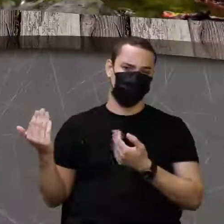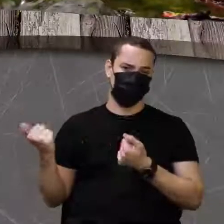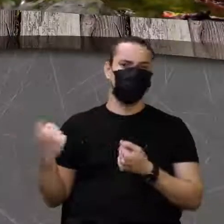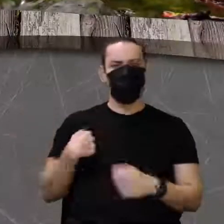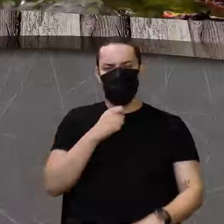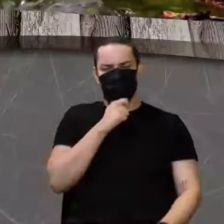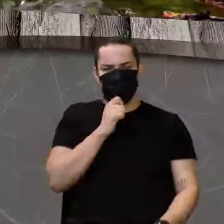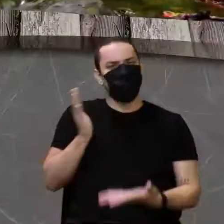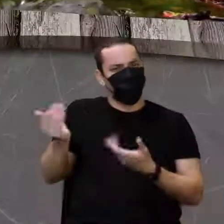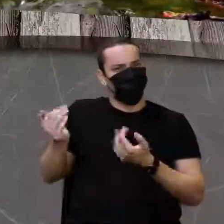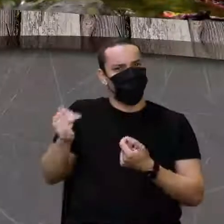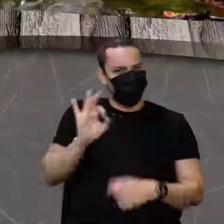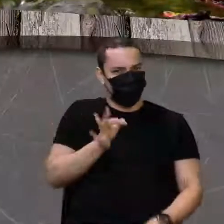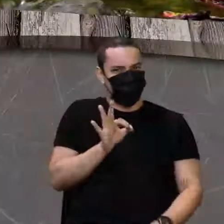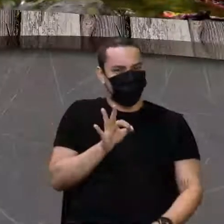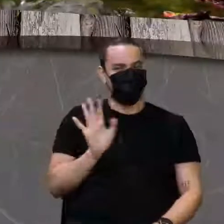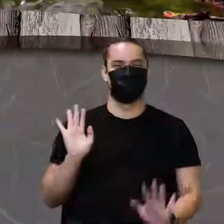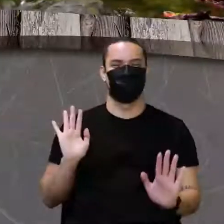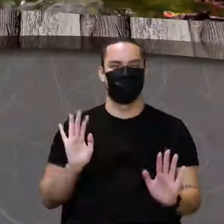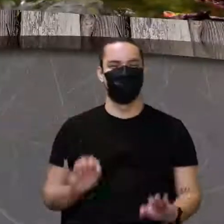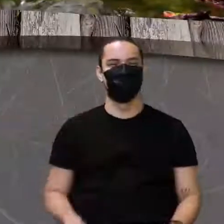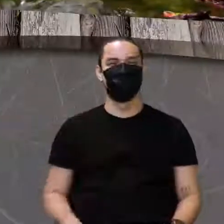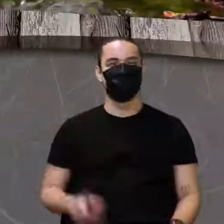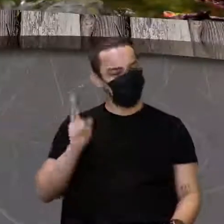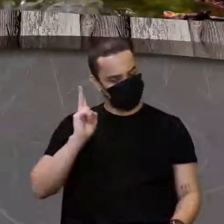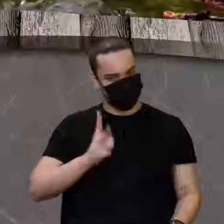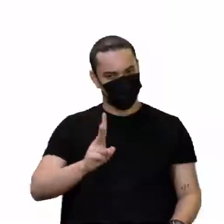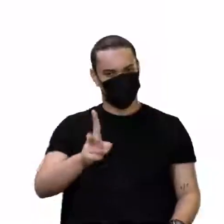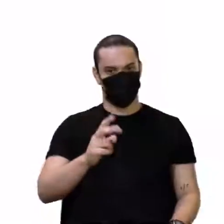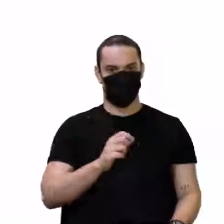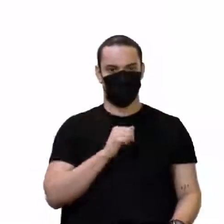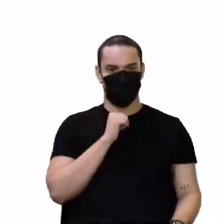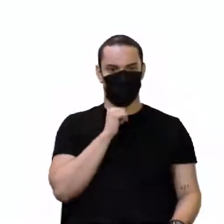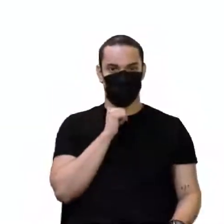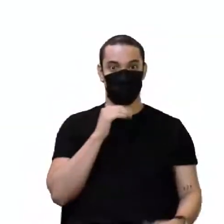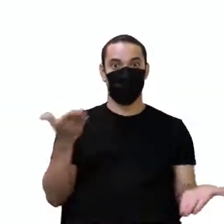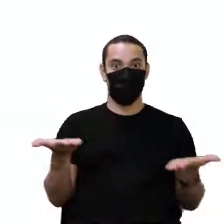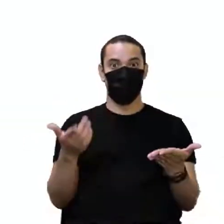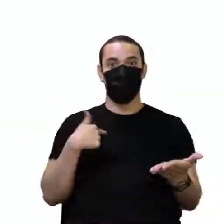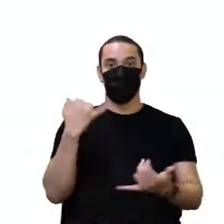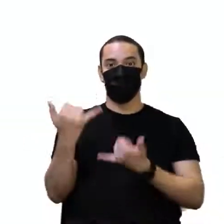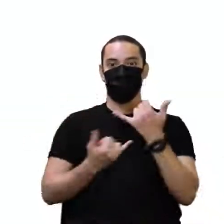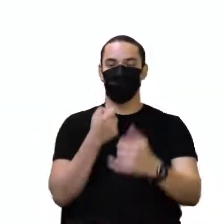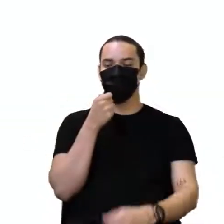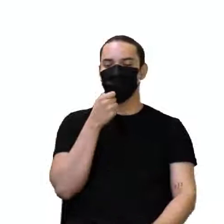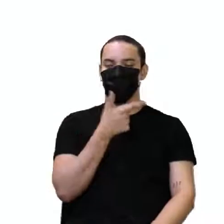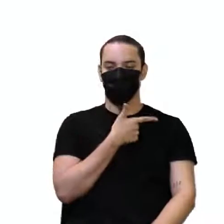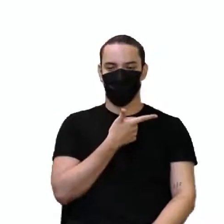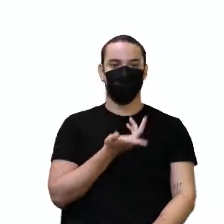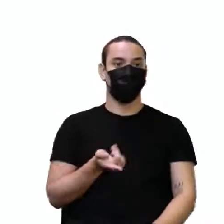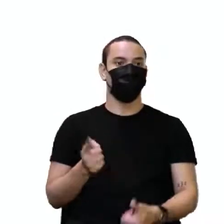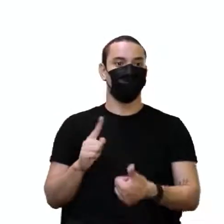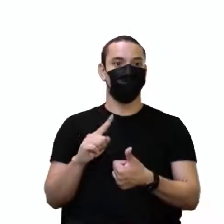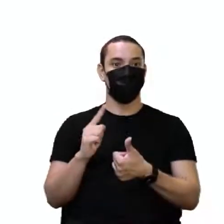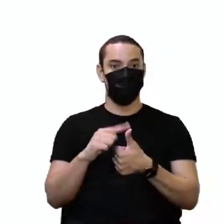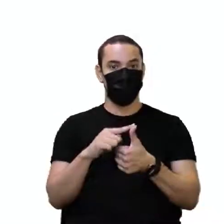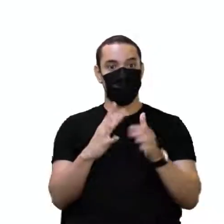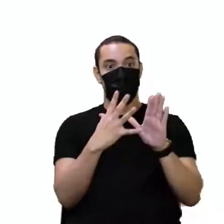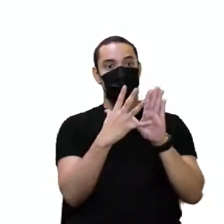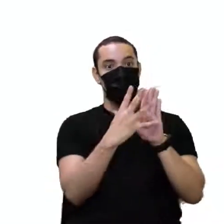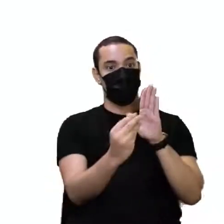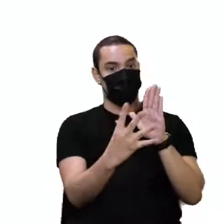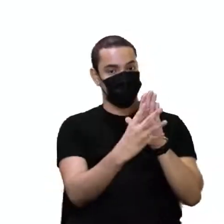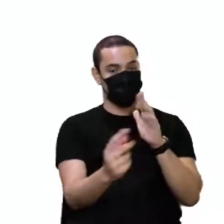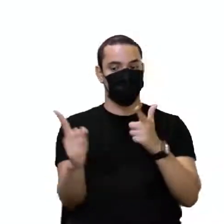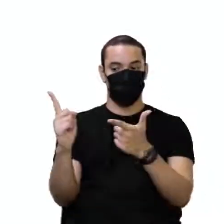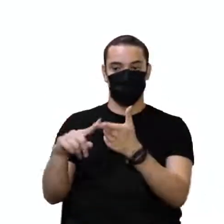nova ainda. Brincadeira. Vamos pra frente? Vamos lá. A professora hoje está com muita graça. Mimetismo e